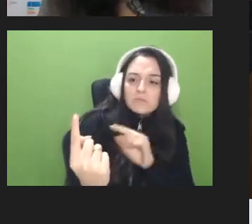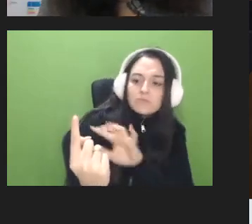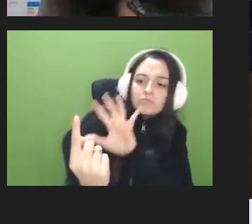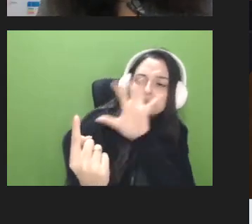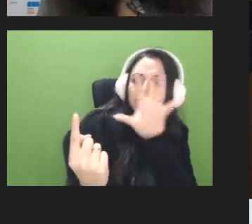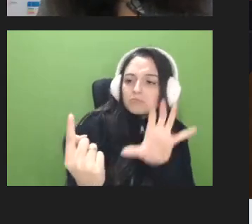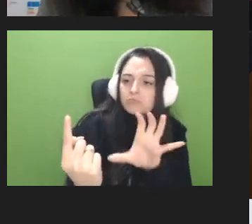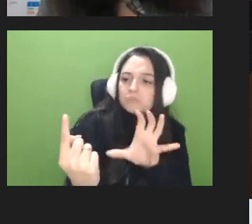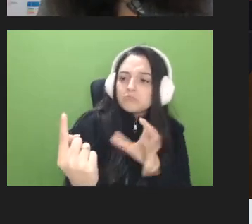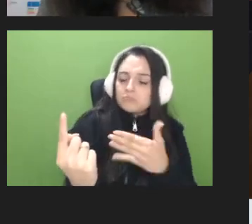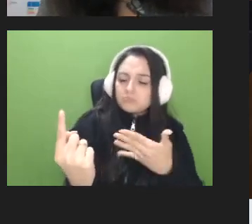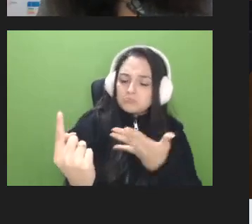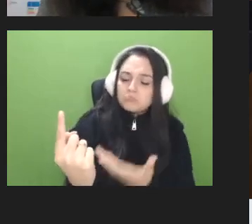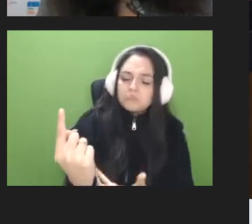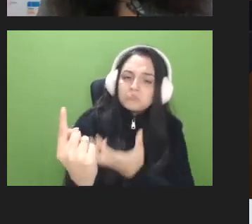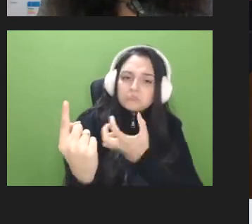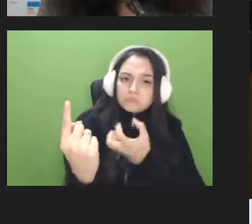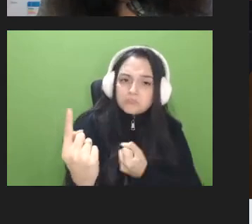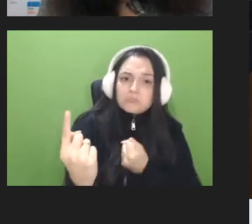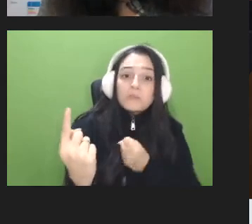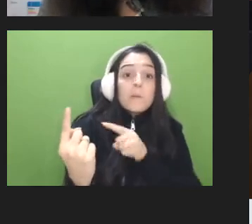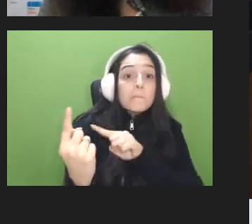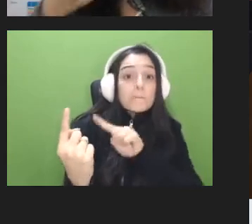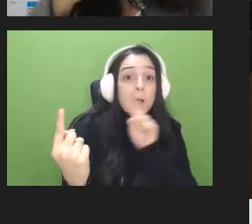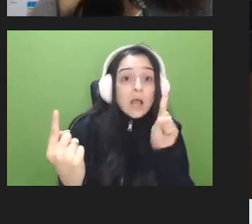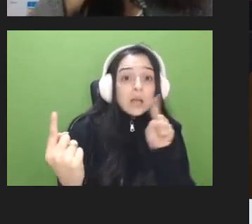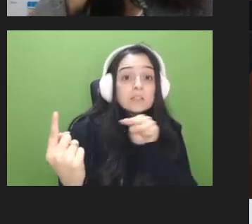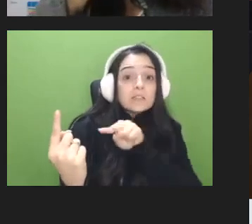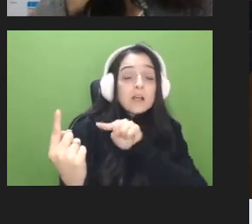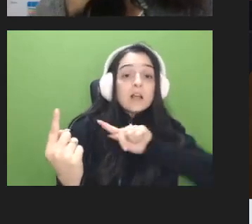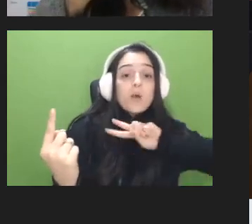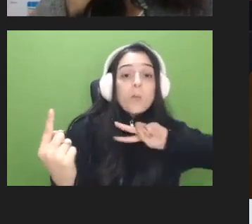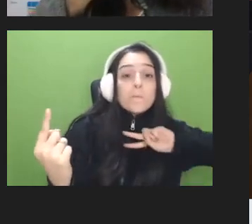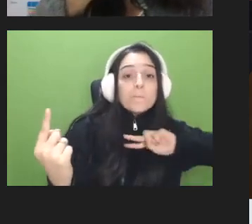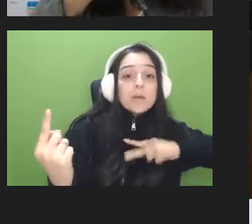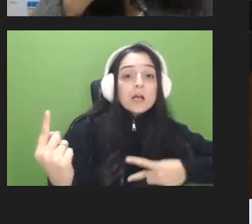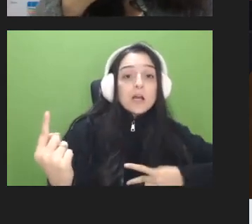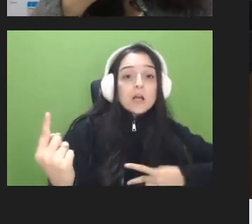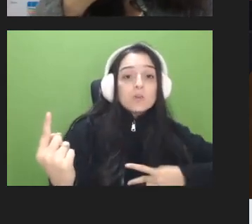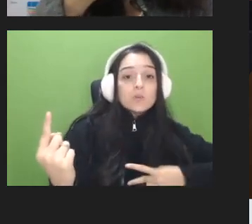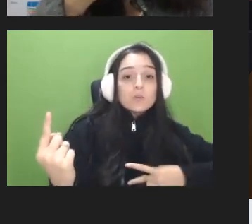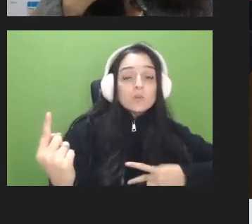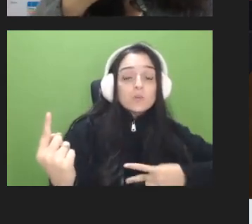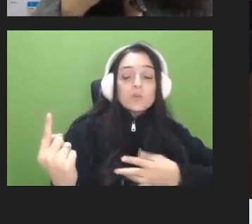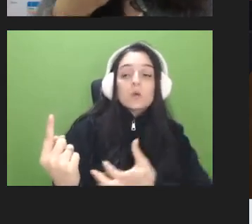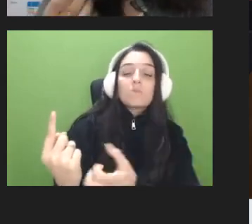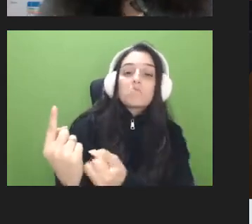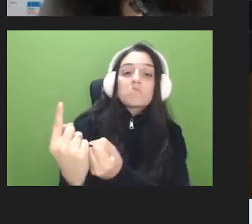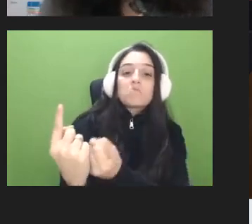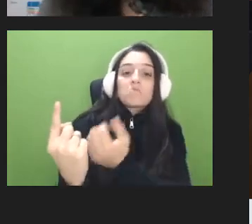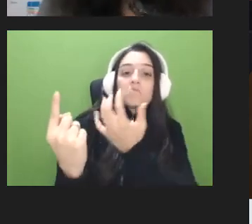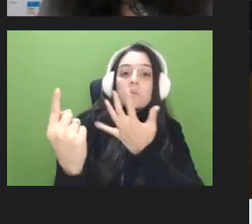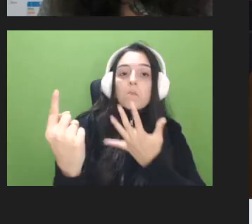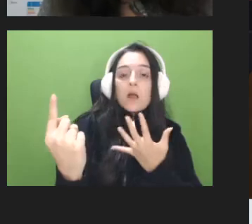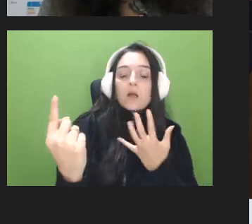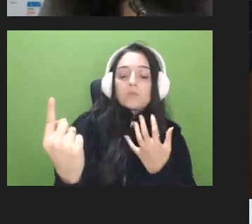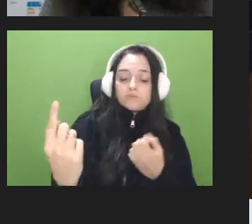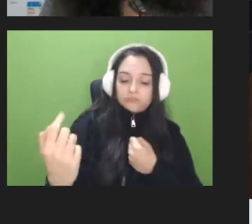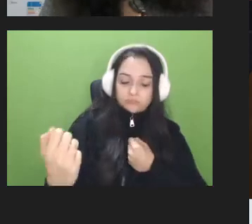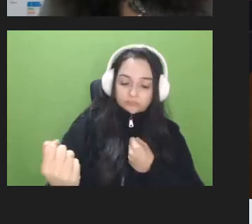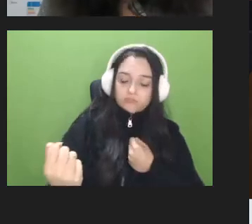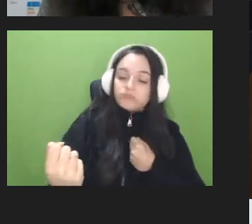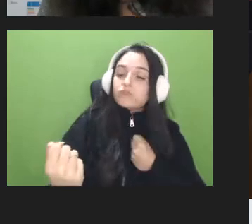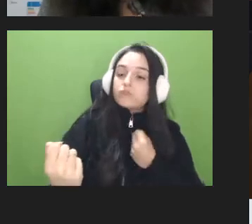expressão tão humana, tão espontânea, é uma condição básica, né, para uma troca honesta, para uma